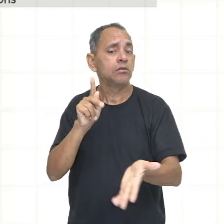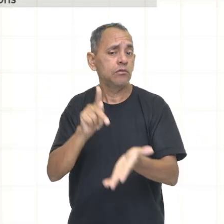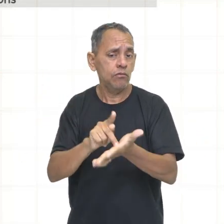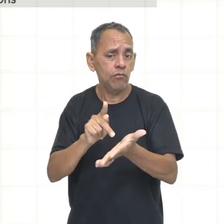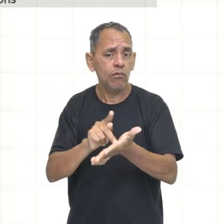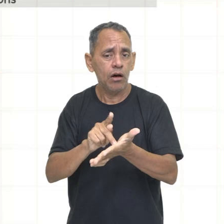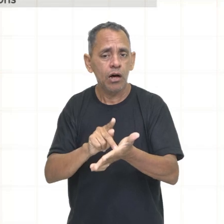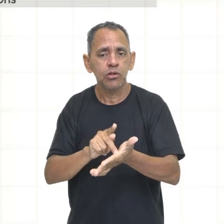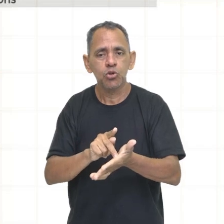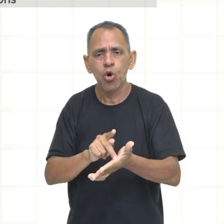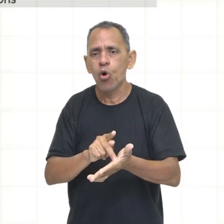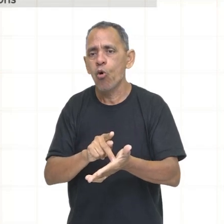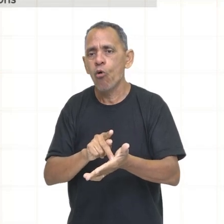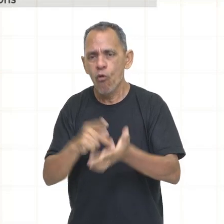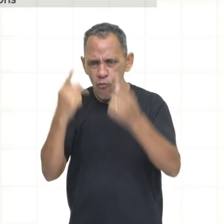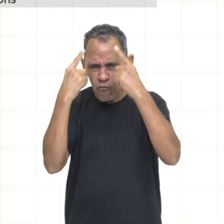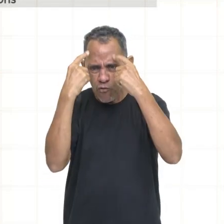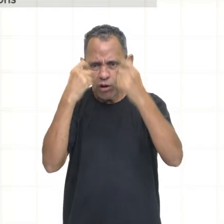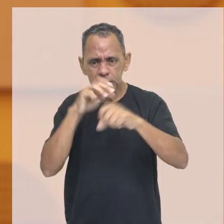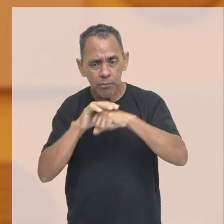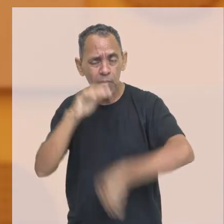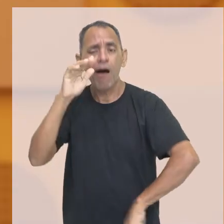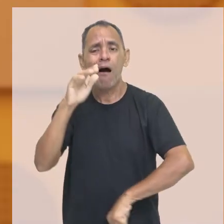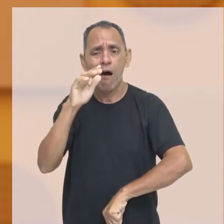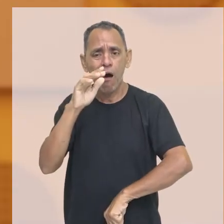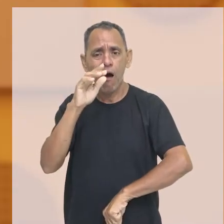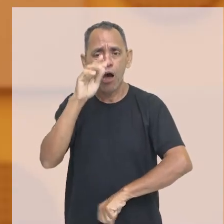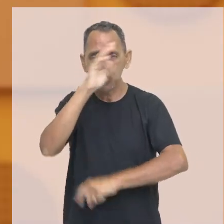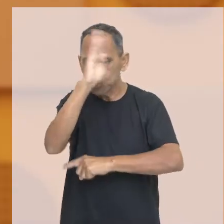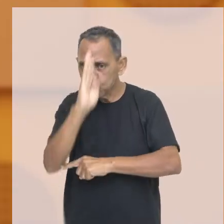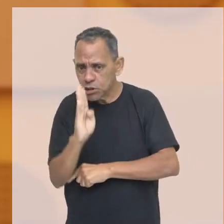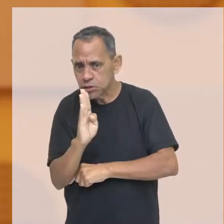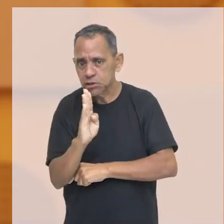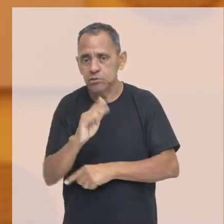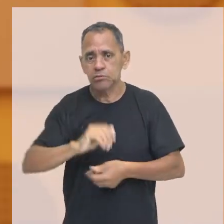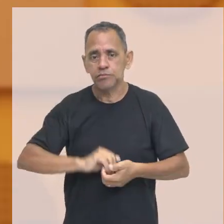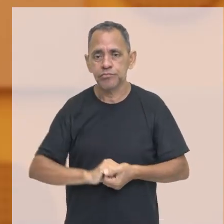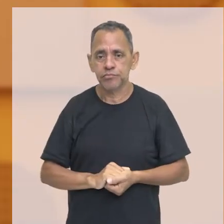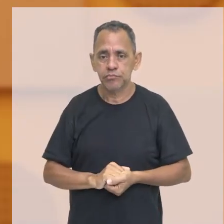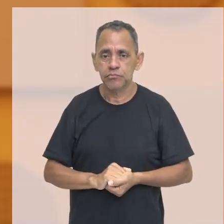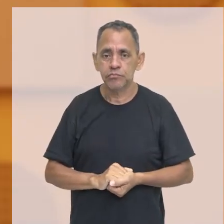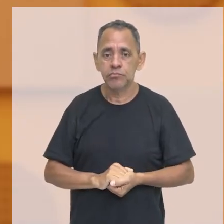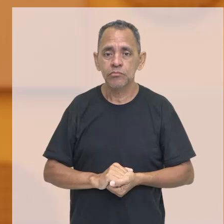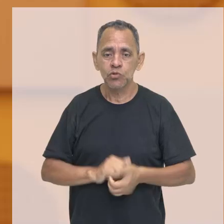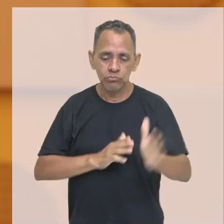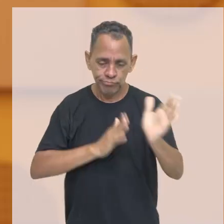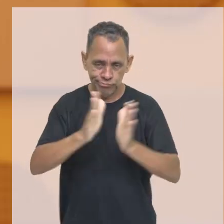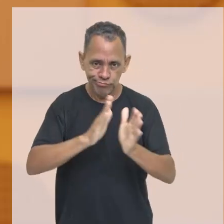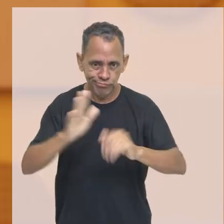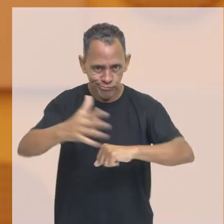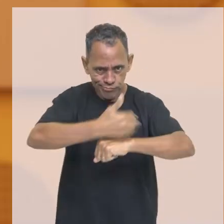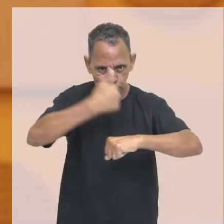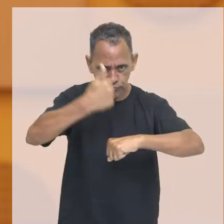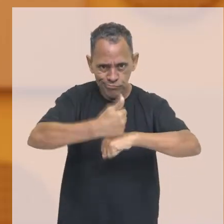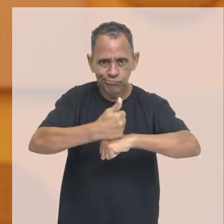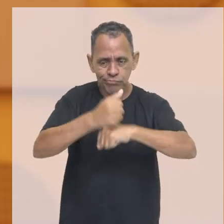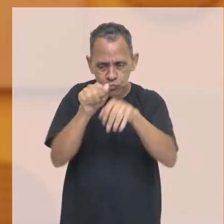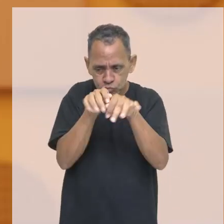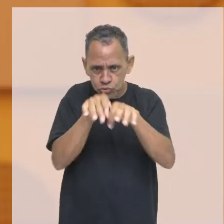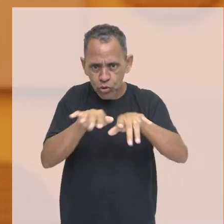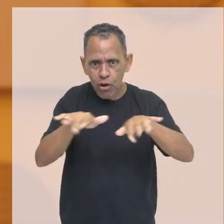do que foi no restante do país. Como assim, professor? A Amazônia não era Brasil? Na colonização brasileira,